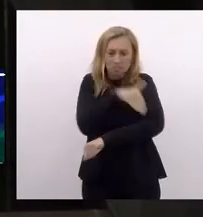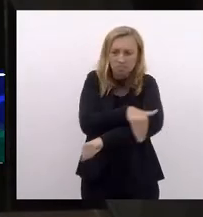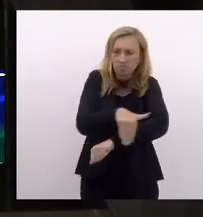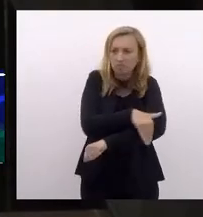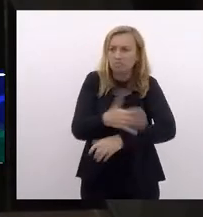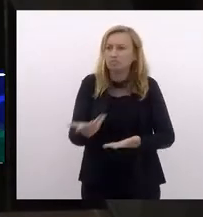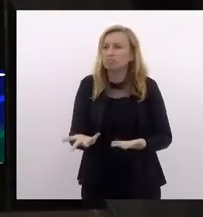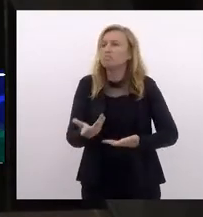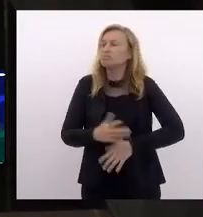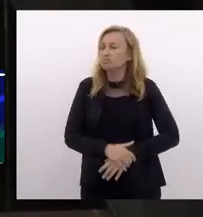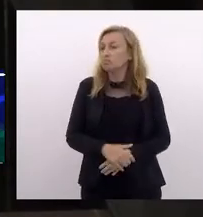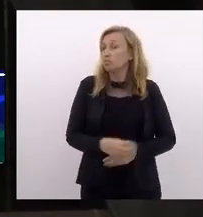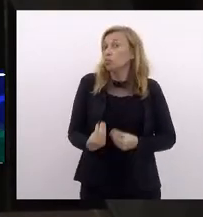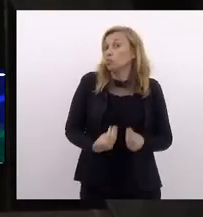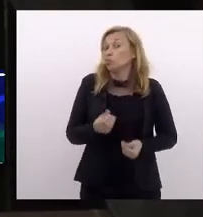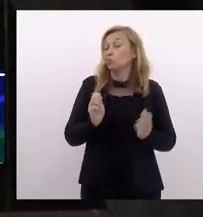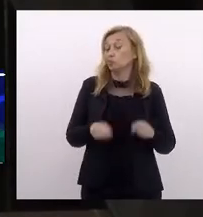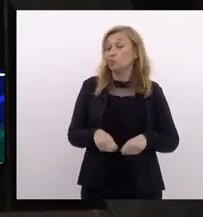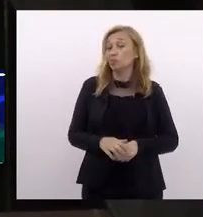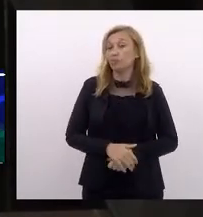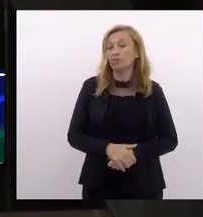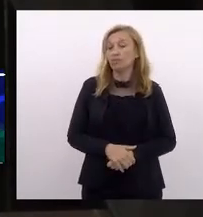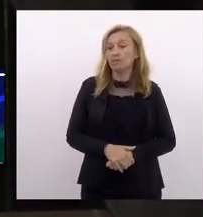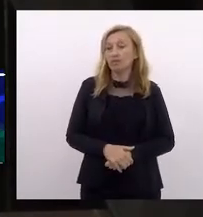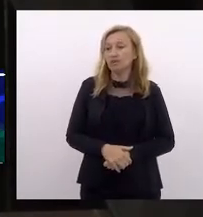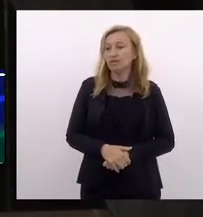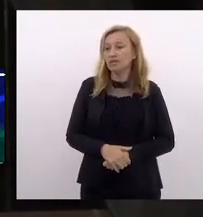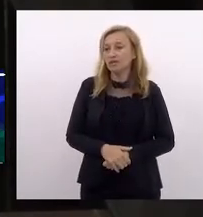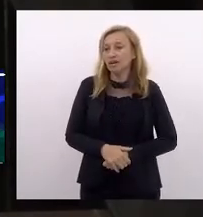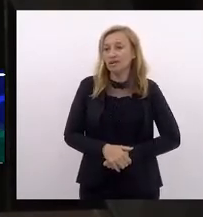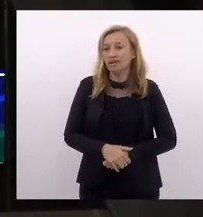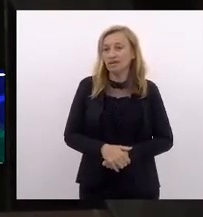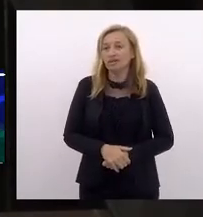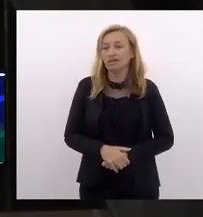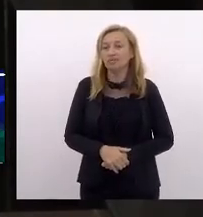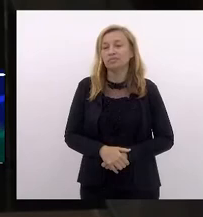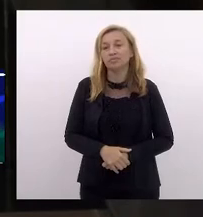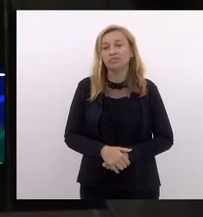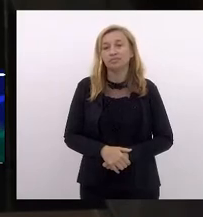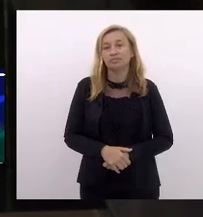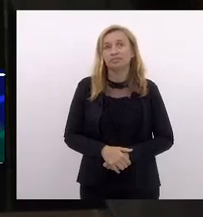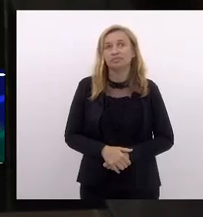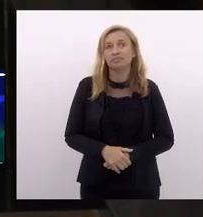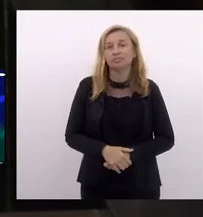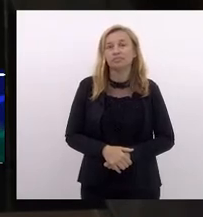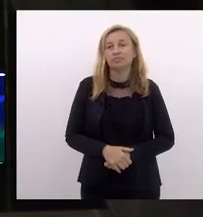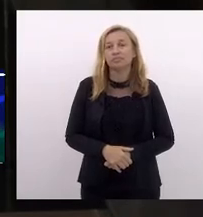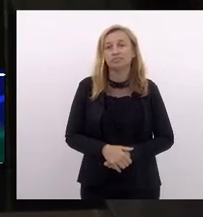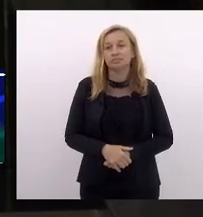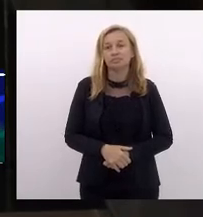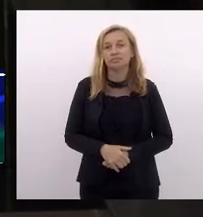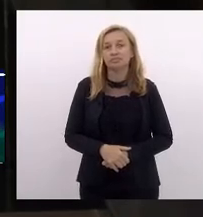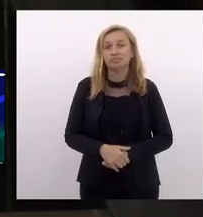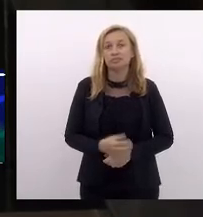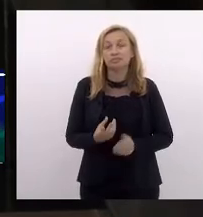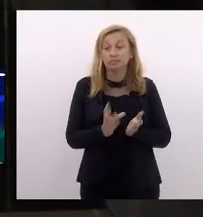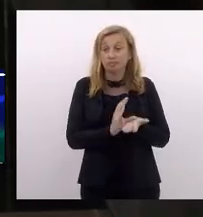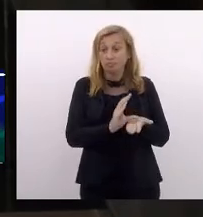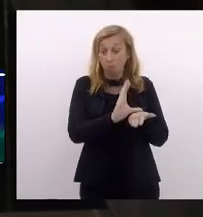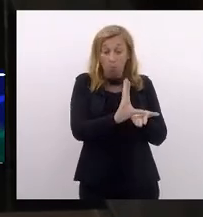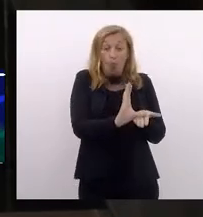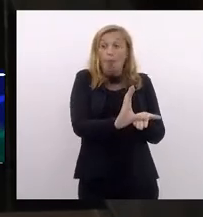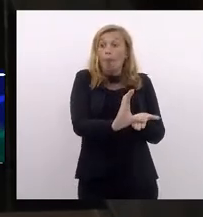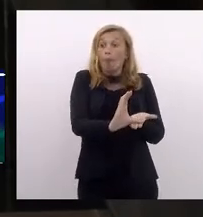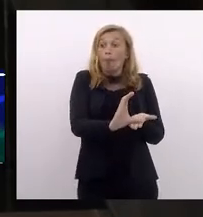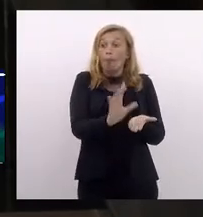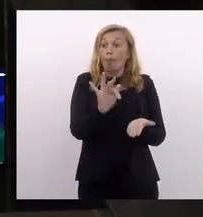rua e pode mesmo nesse contexto dispondo de um instrumento que existe e com o orçamento polpudo